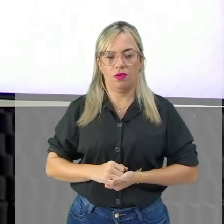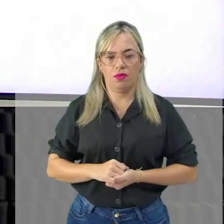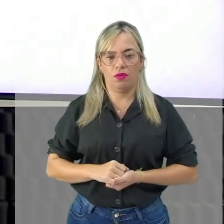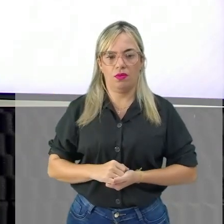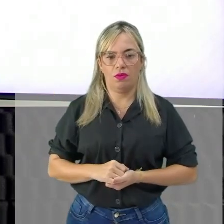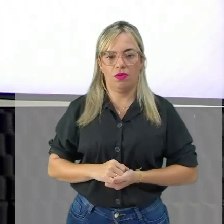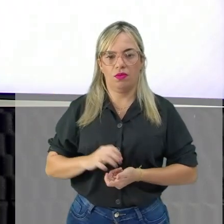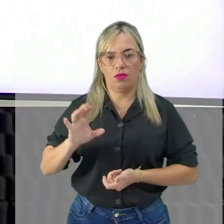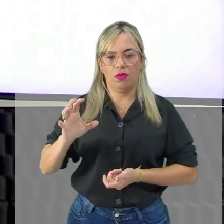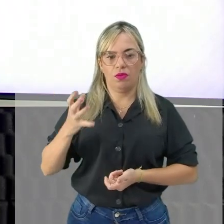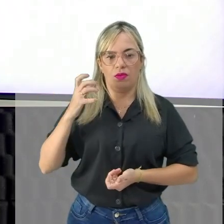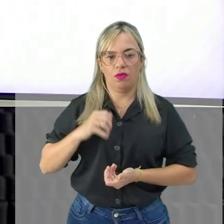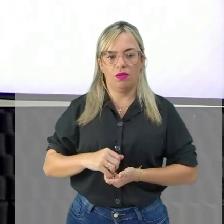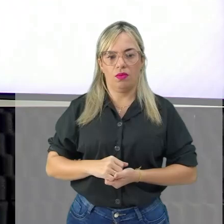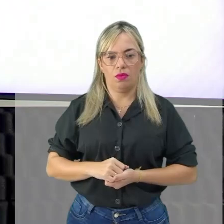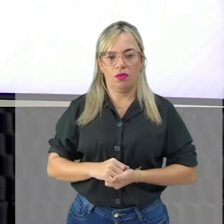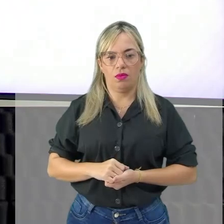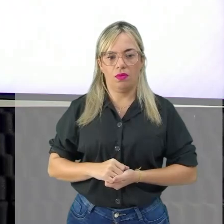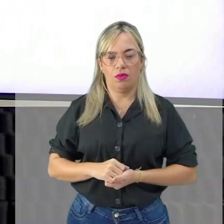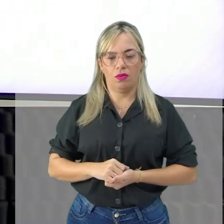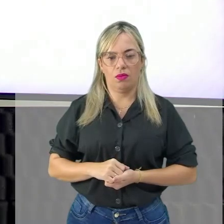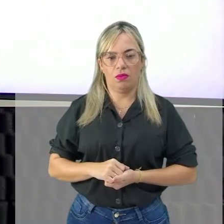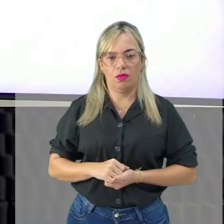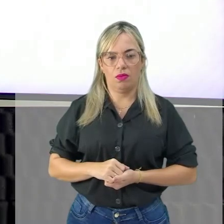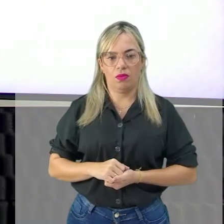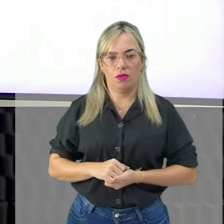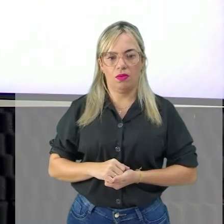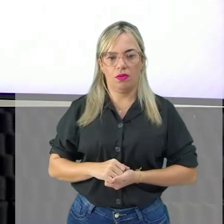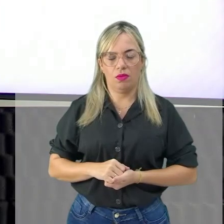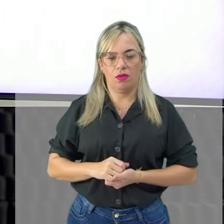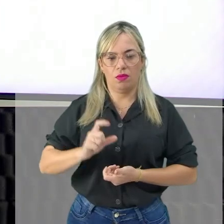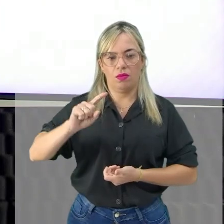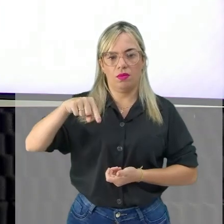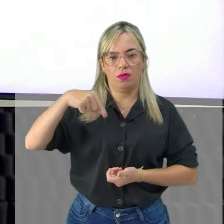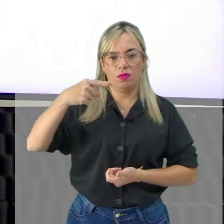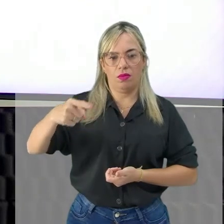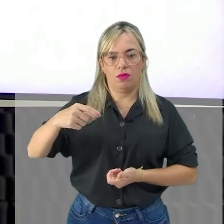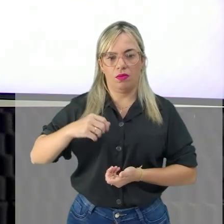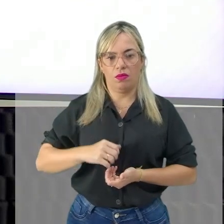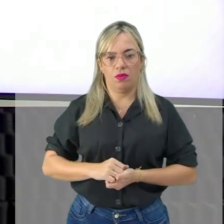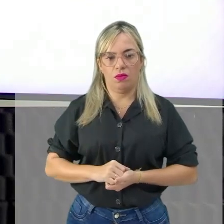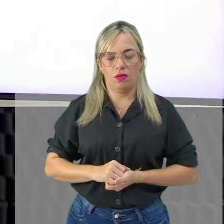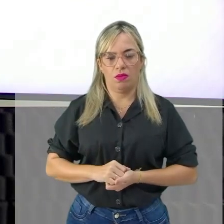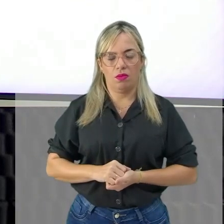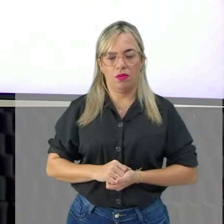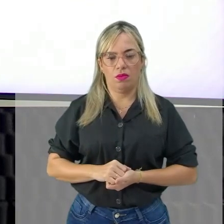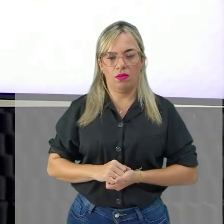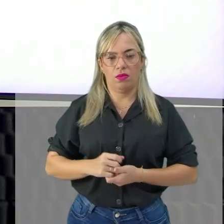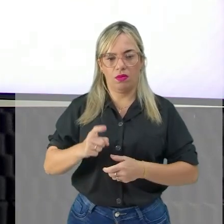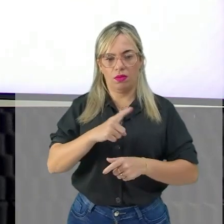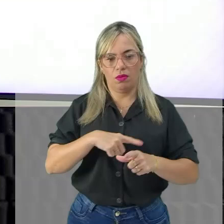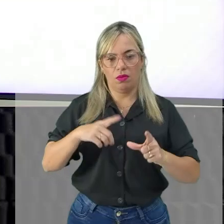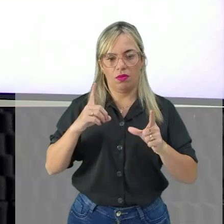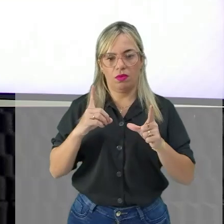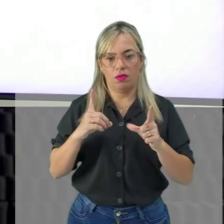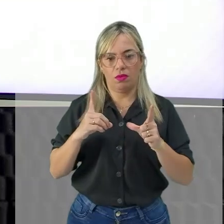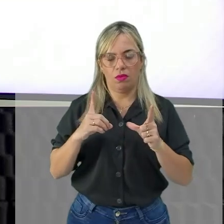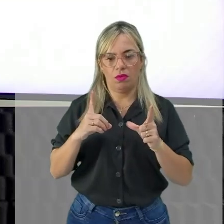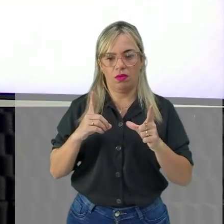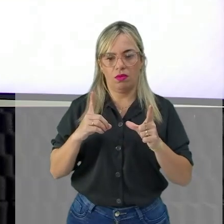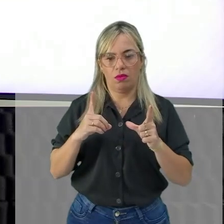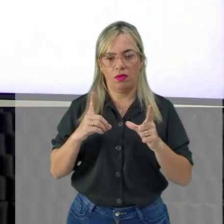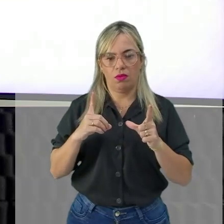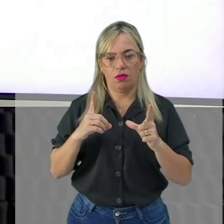o que acontece? Vamos lá, vamos ver a próxima sugestão. A 4, porque mesmo